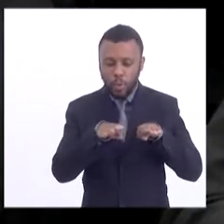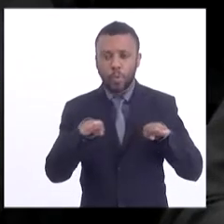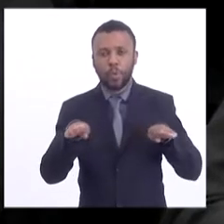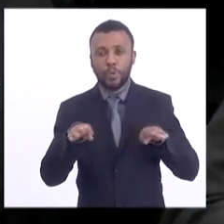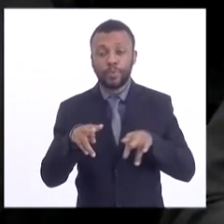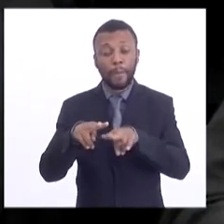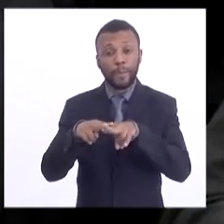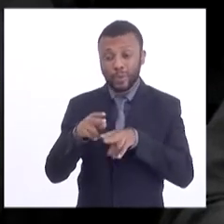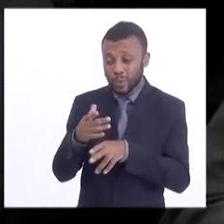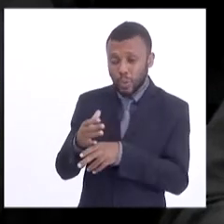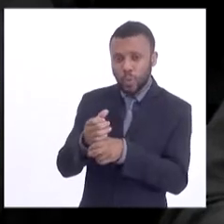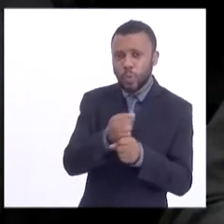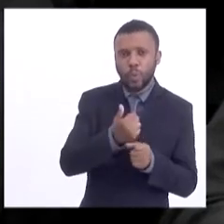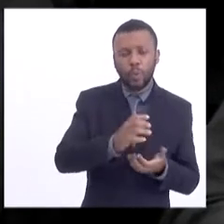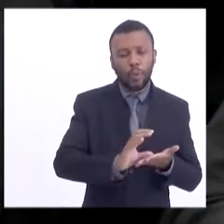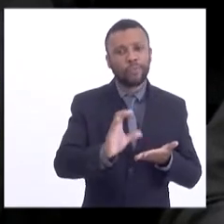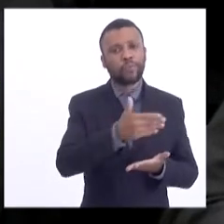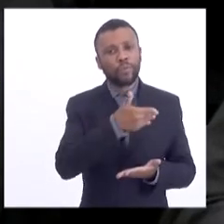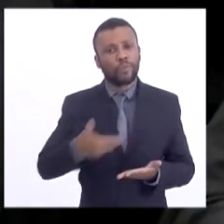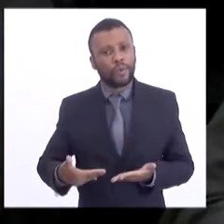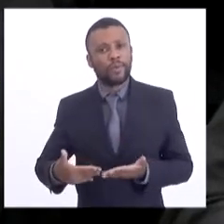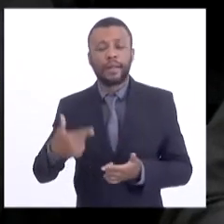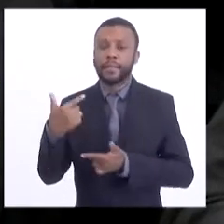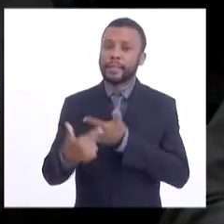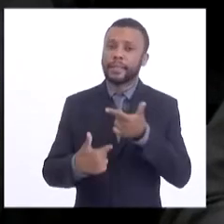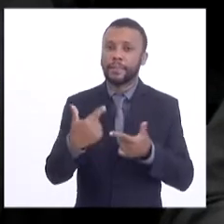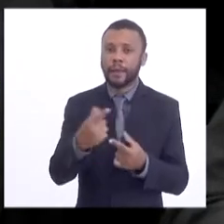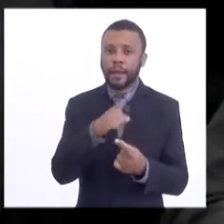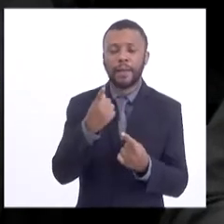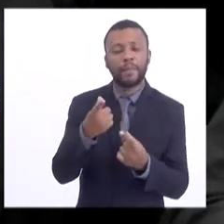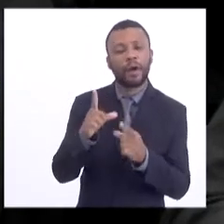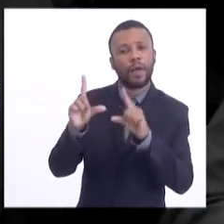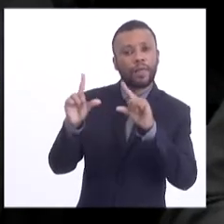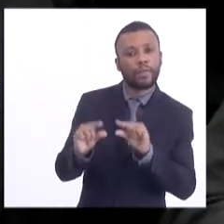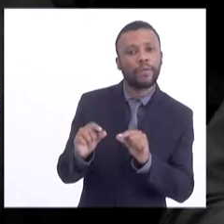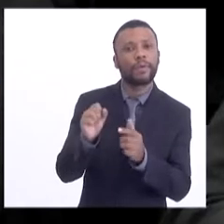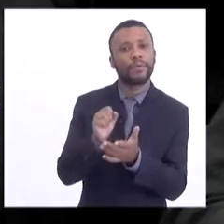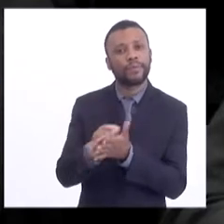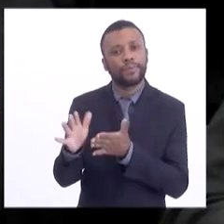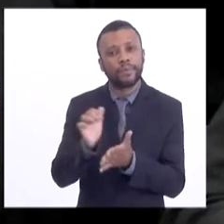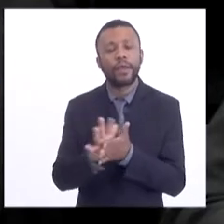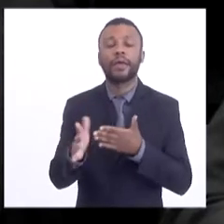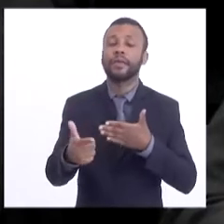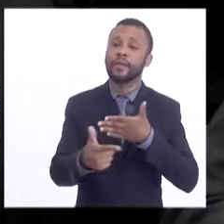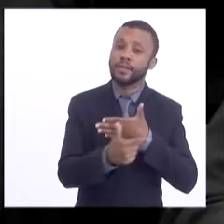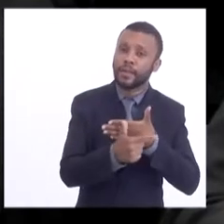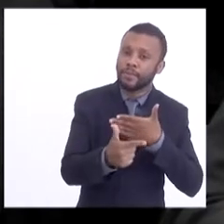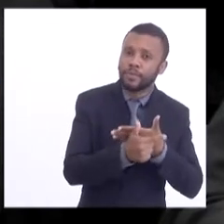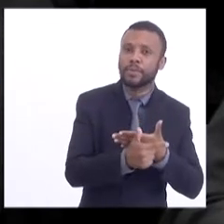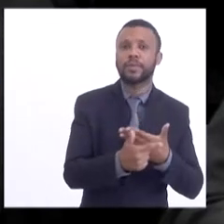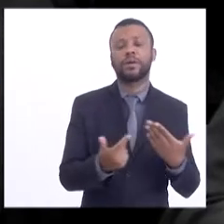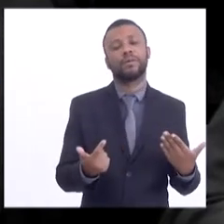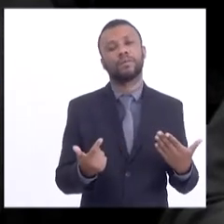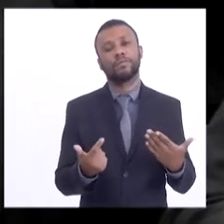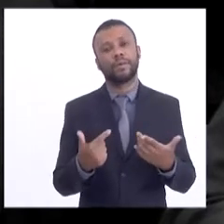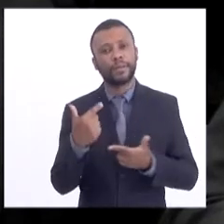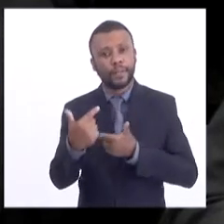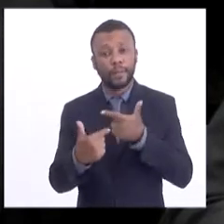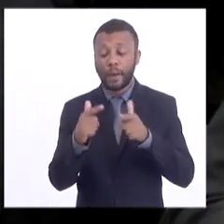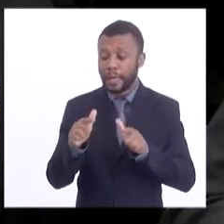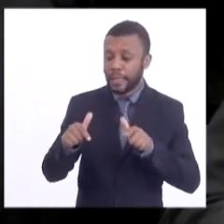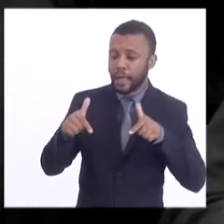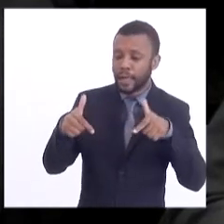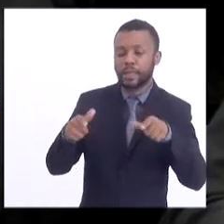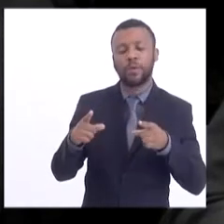orçamento do Estado ele trabalha no elemento de despesa Ele trabalha na função Ele trabalha nas orçamentária